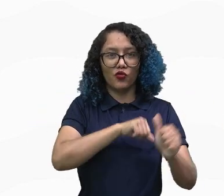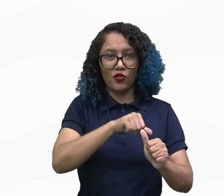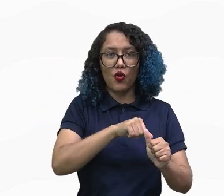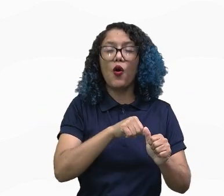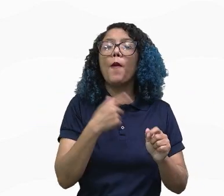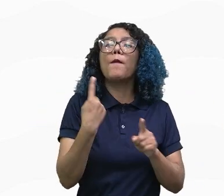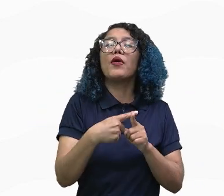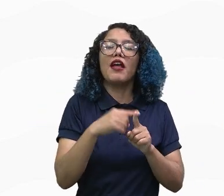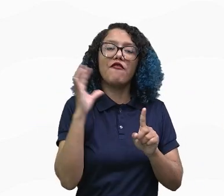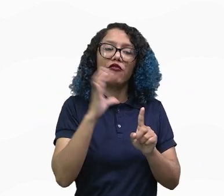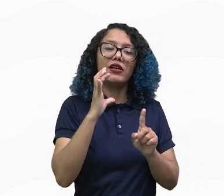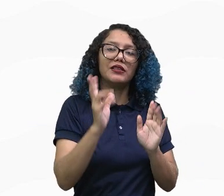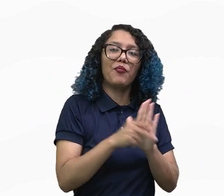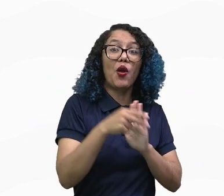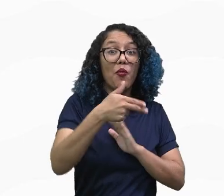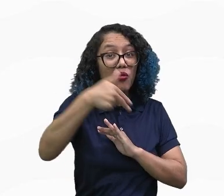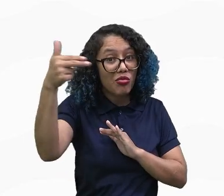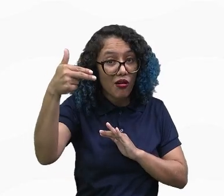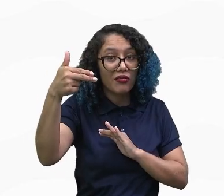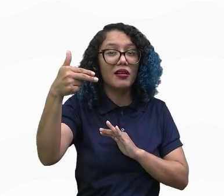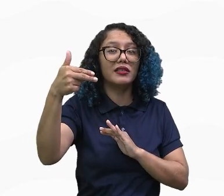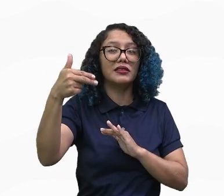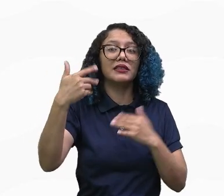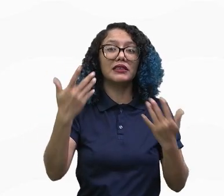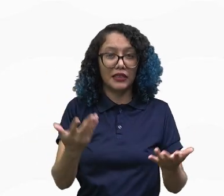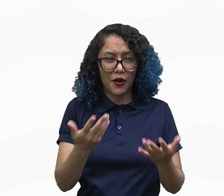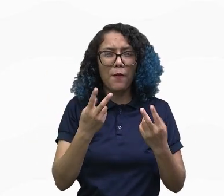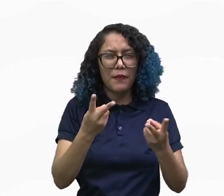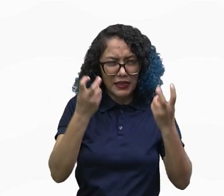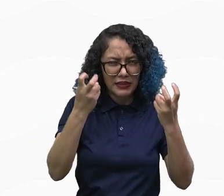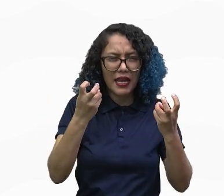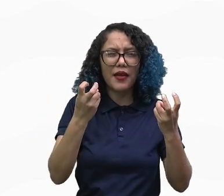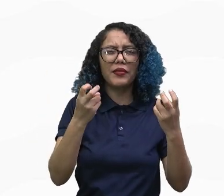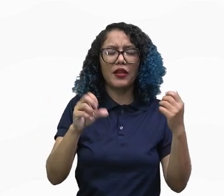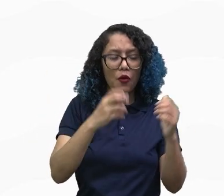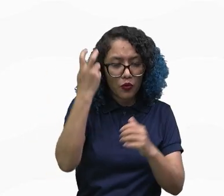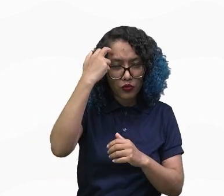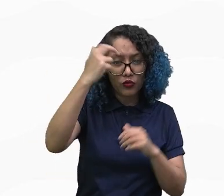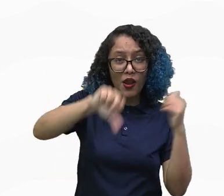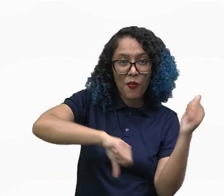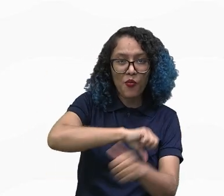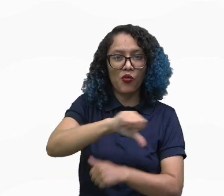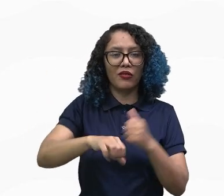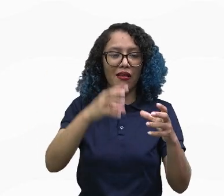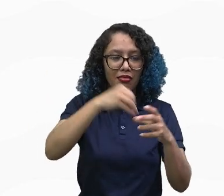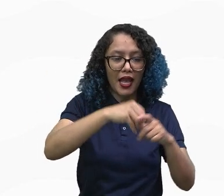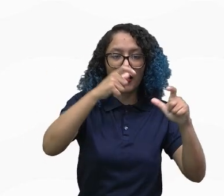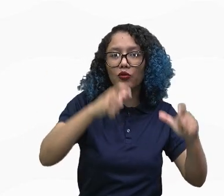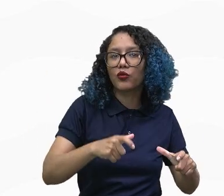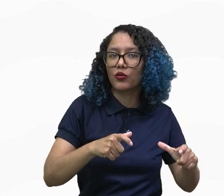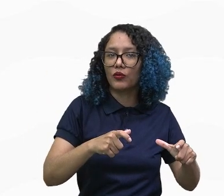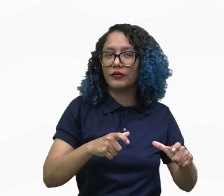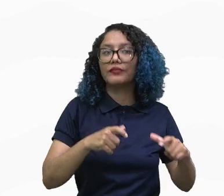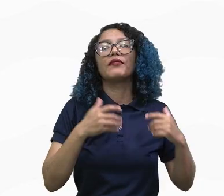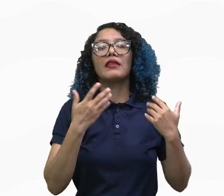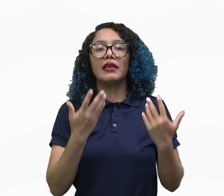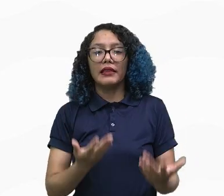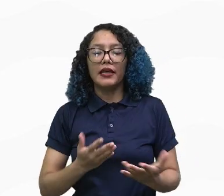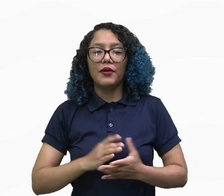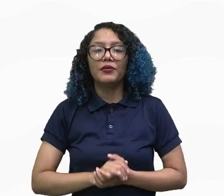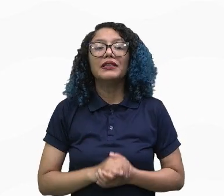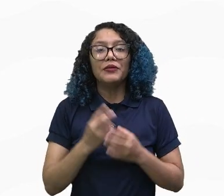espaço. Então, nessa reconfiguração social é que a gente observa, gente, os fluxos migratórios, né?